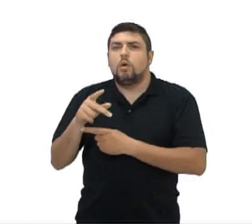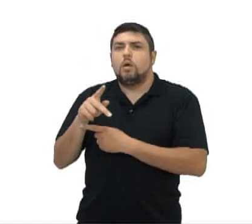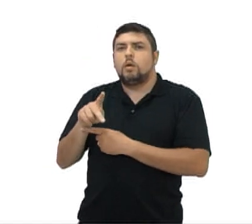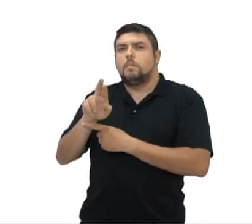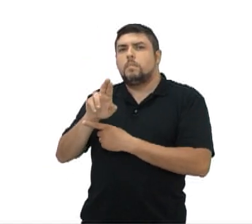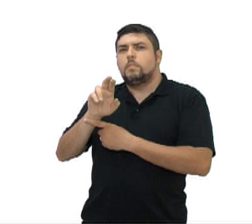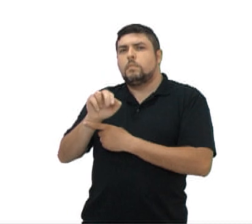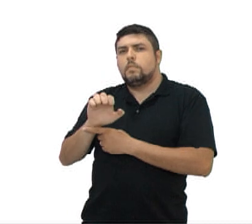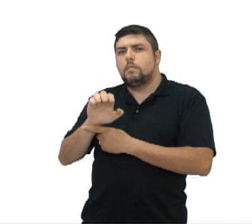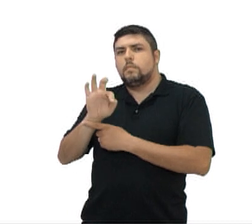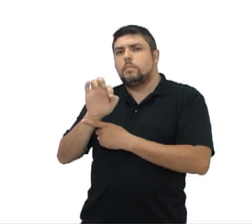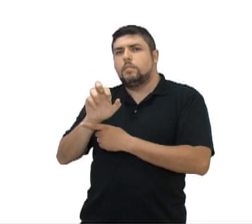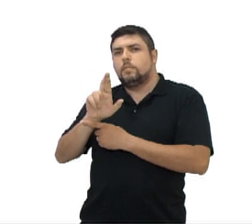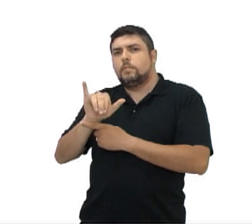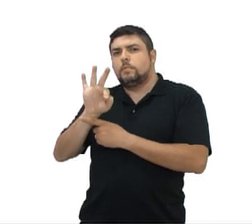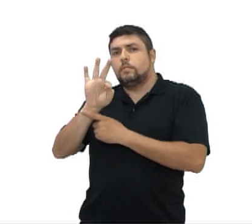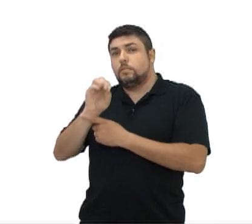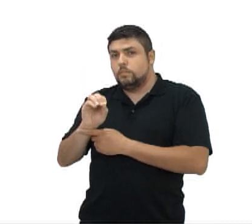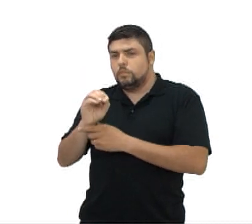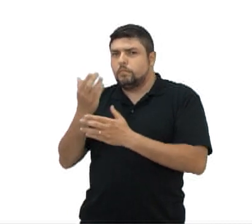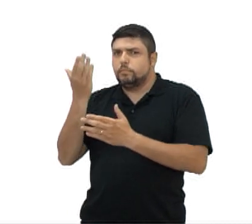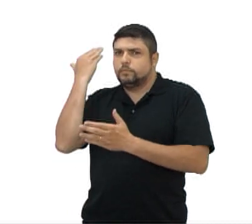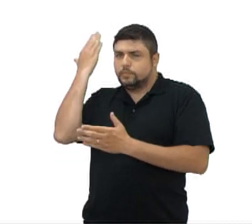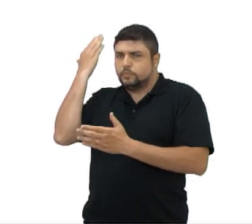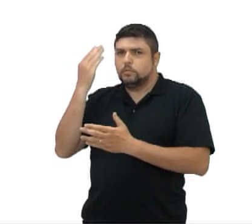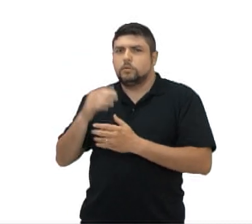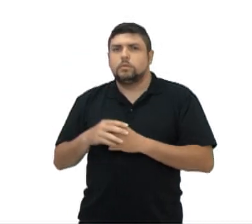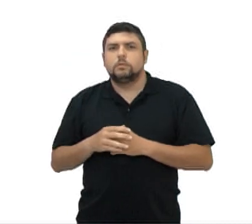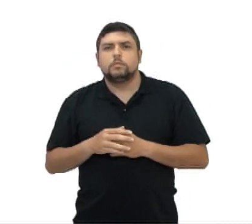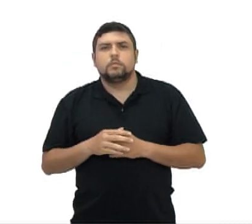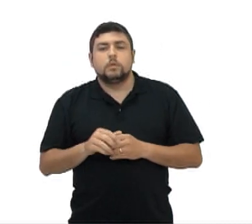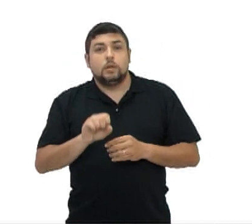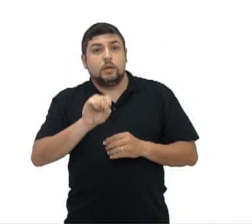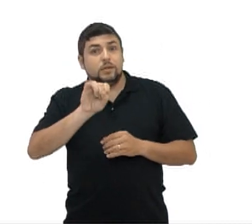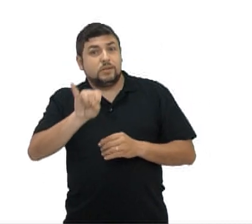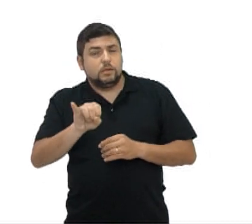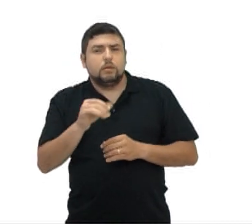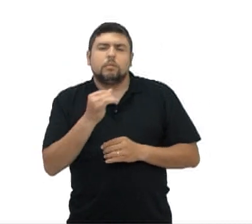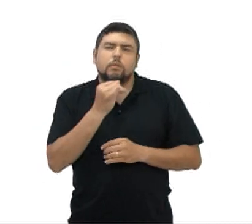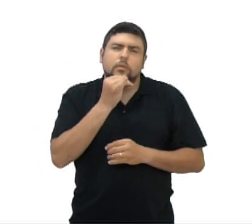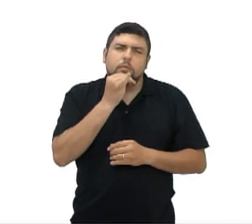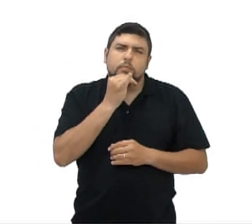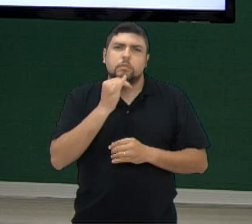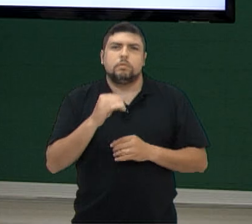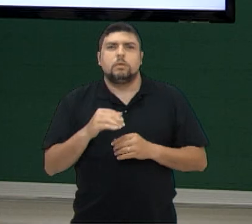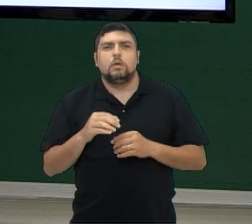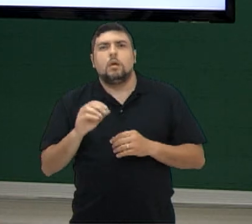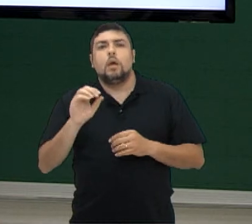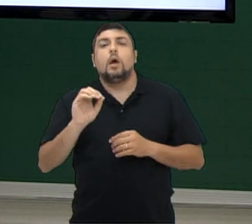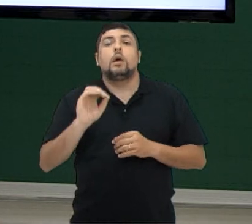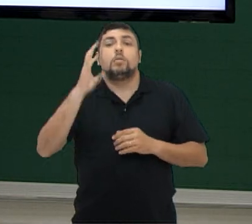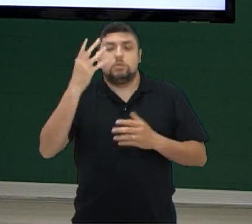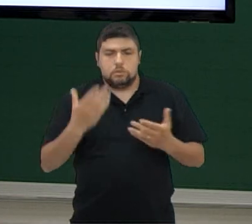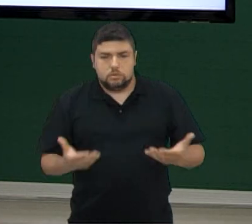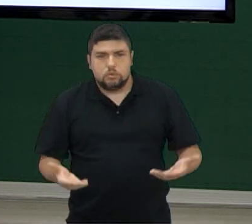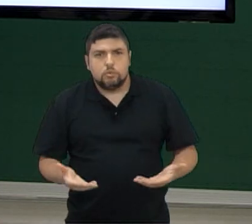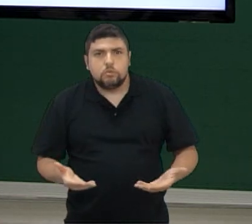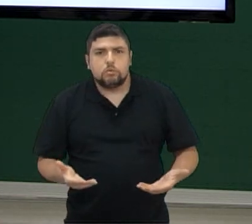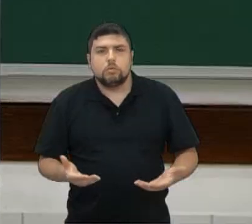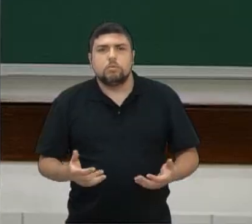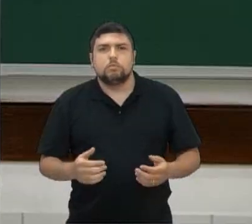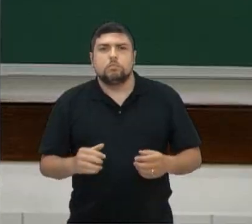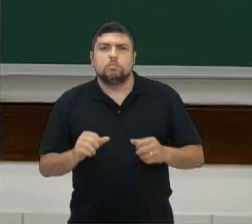referências se referem ao passado. Né? Se são situações que aconteceram, por exemplo, no tempo presente, também é possível que